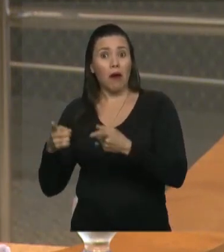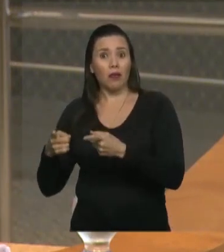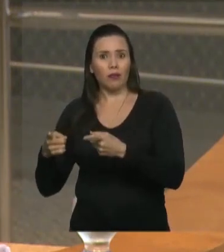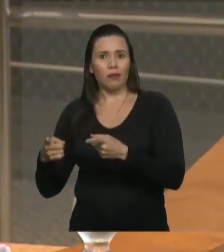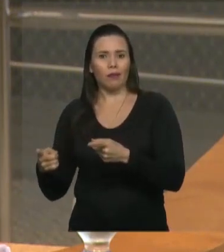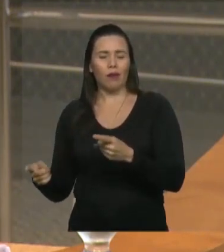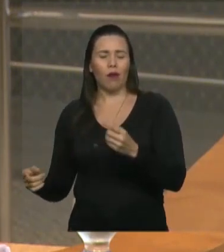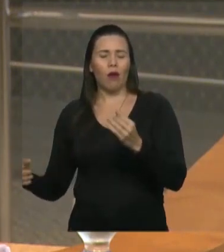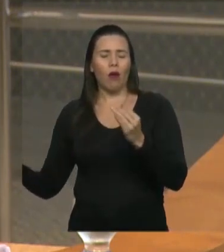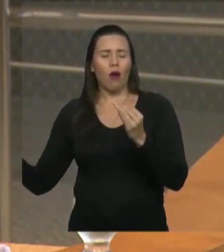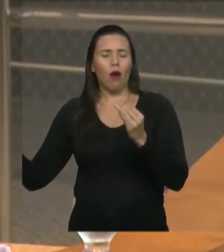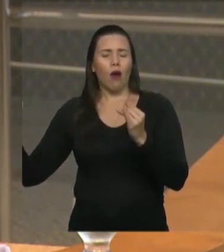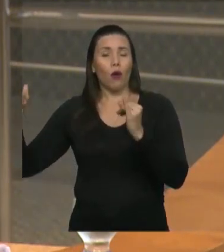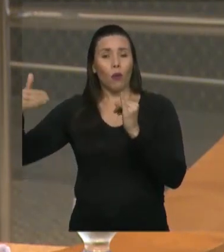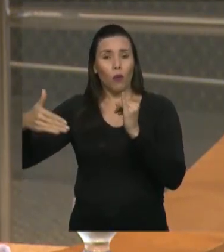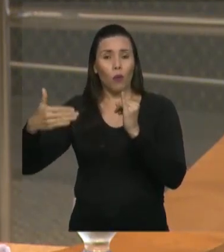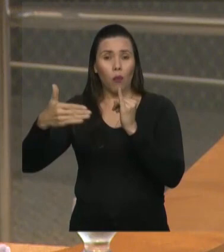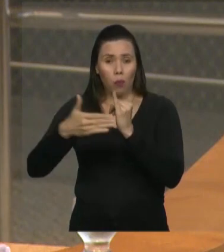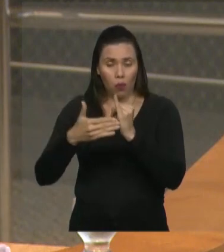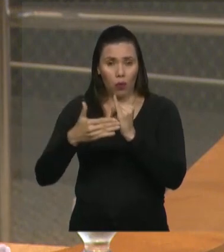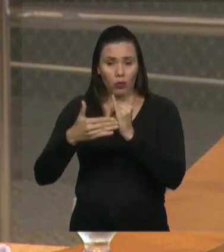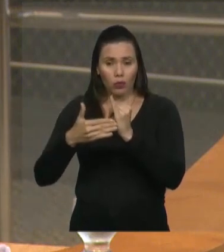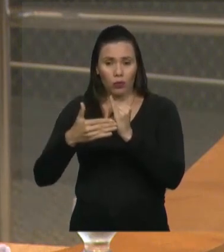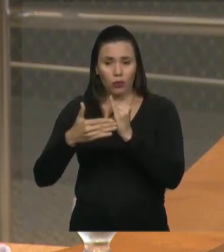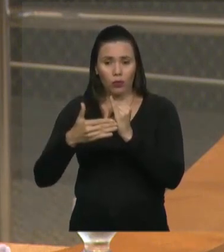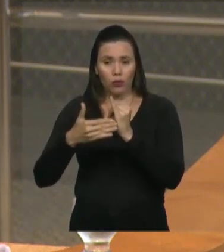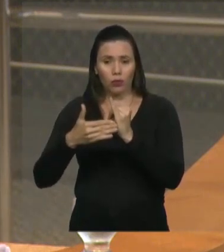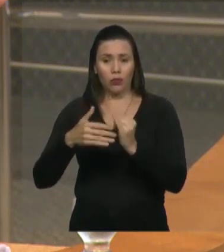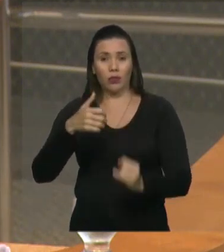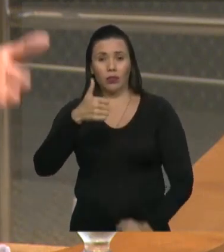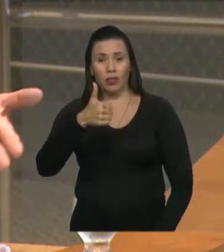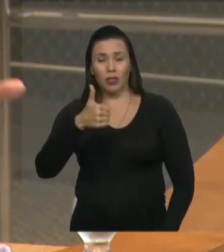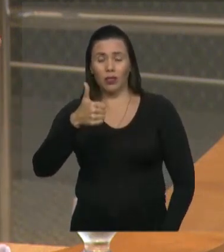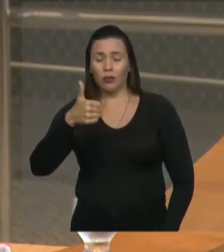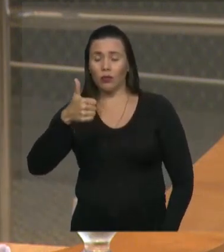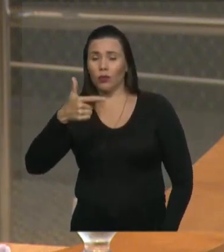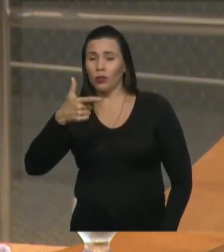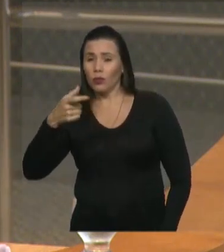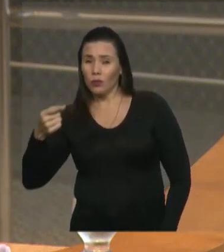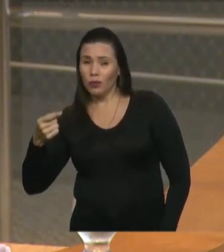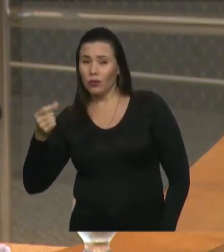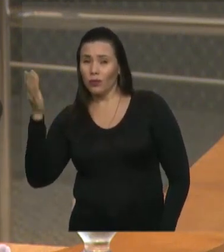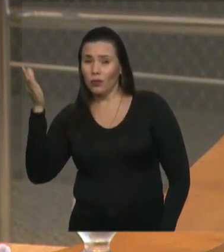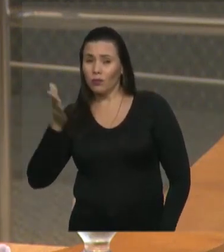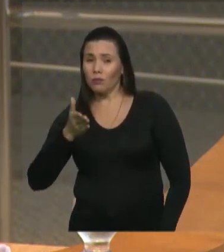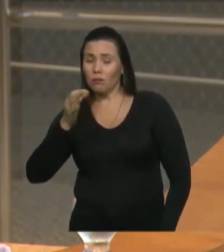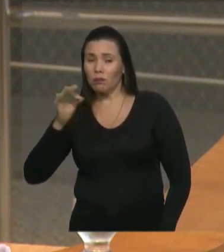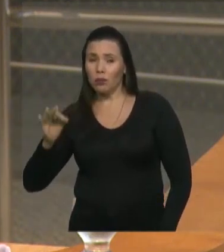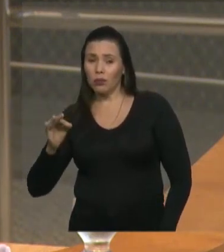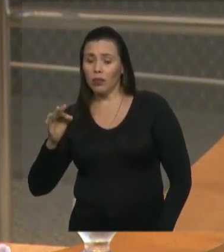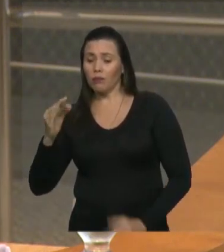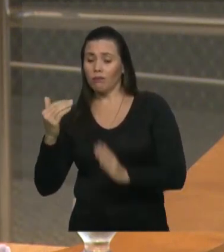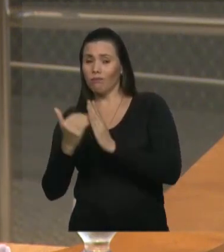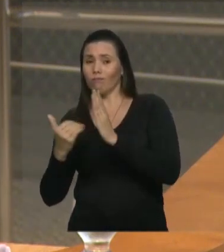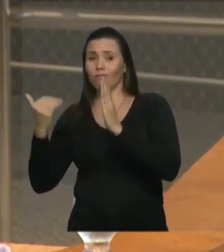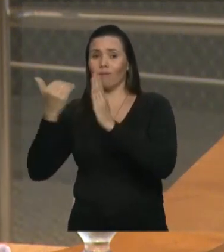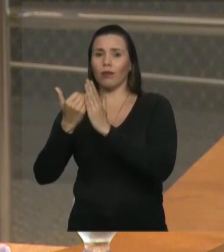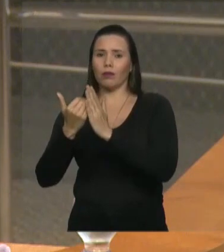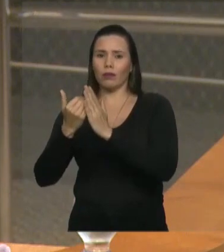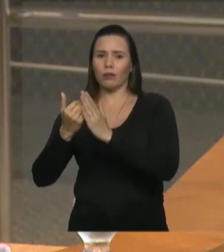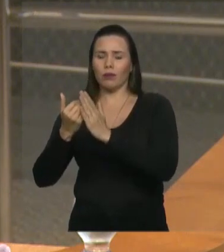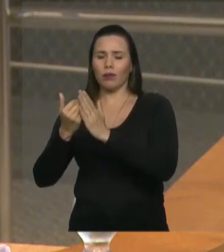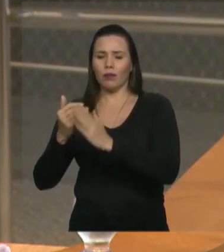aparelhamento do porto. Para que, se o porto emprestou dinheiro para o Estado de forma errada, a secretária Cíntia ainda vai ter que